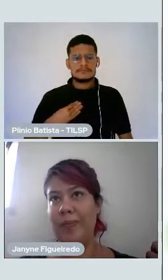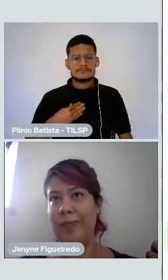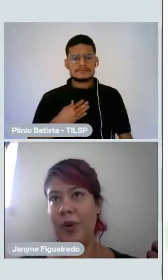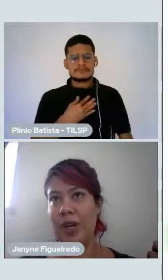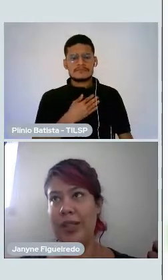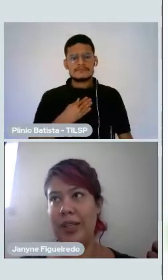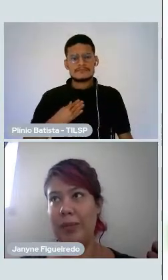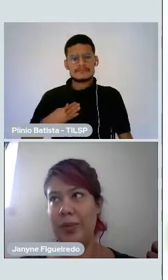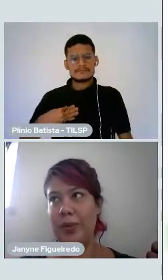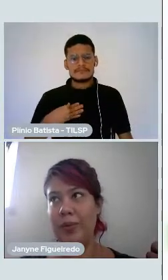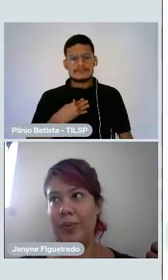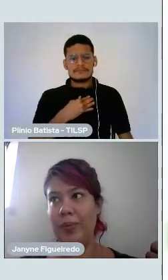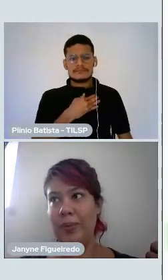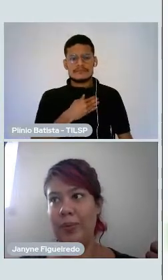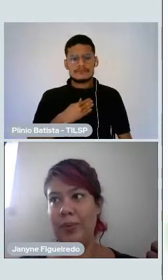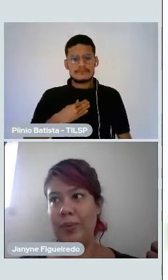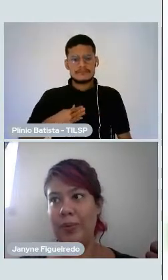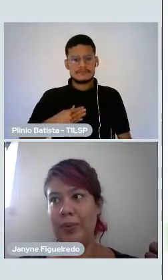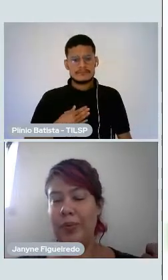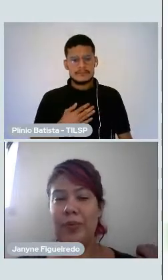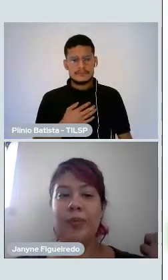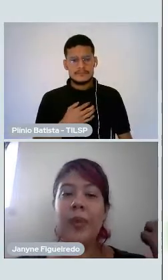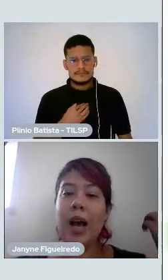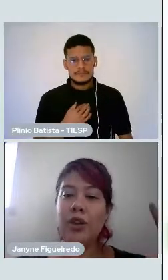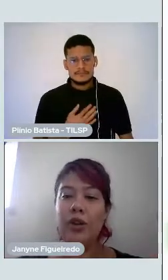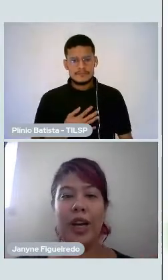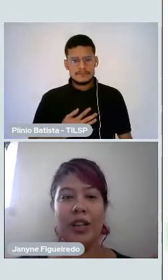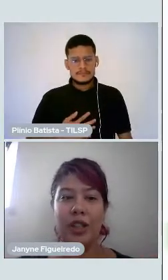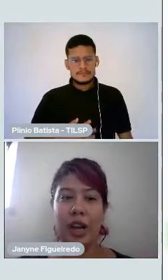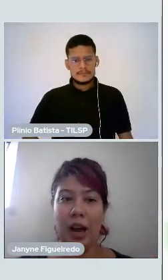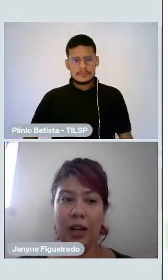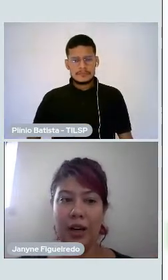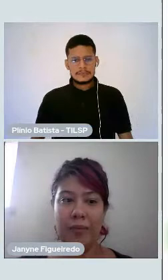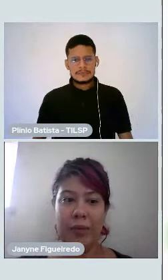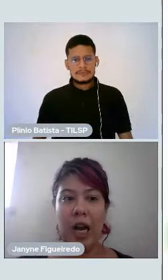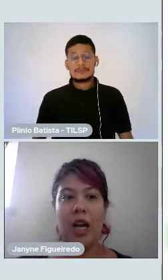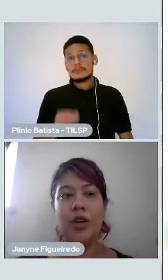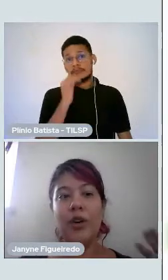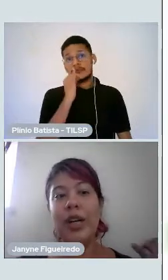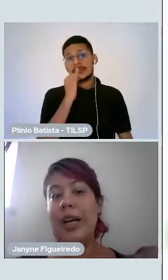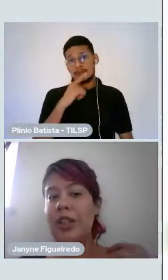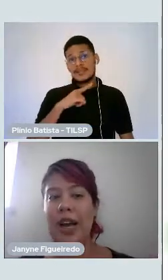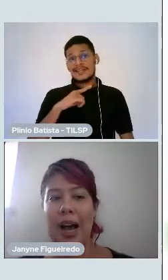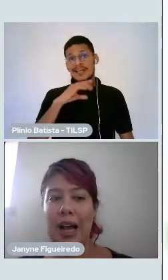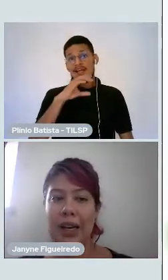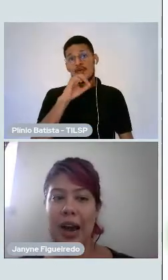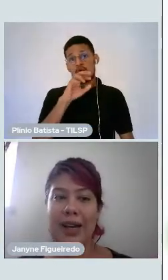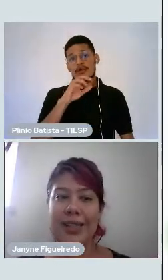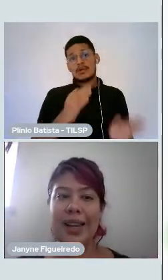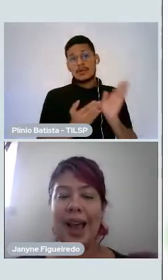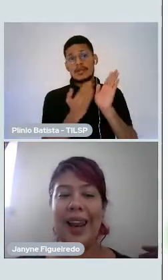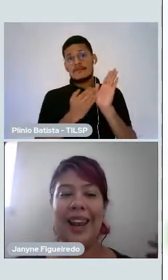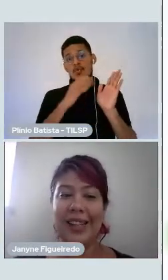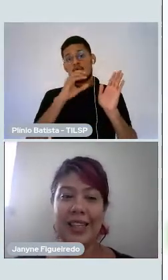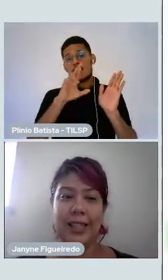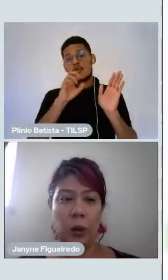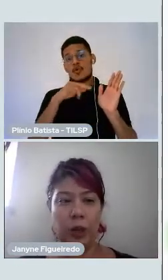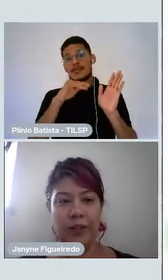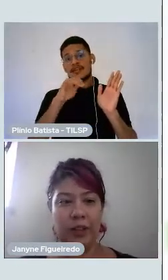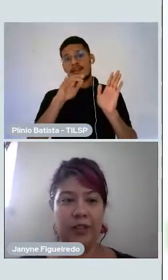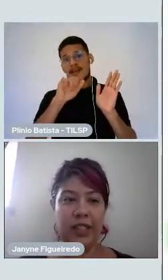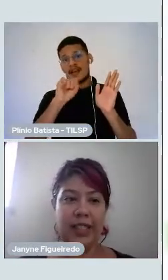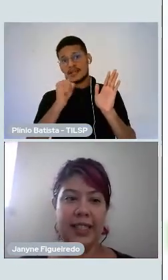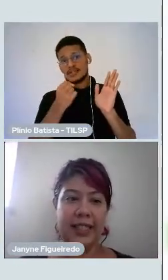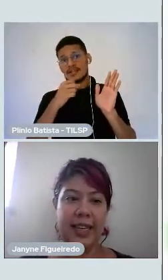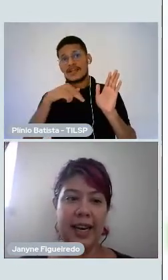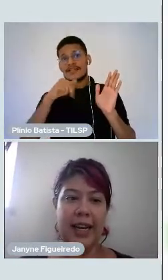Deixa eu ver, por exemplo. As Crônicas de Nárnia. As Crônicas de Nárnia, assim, além de ser